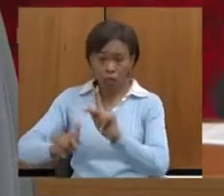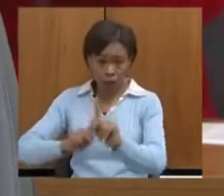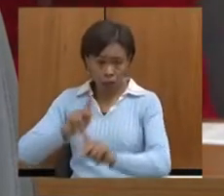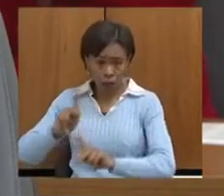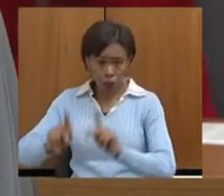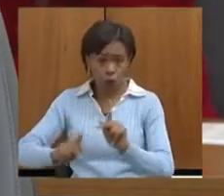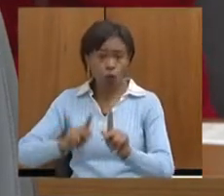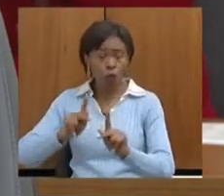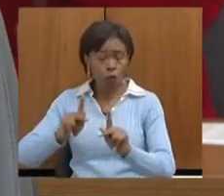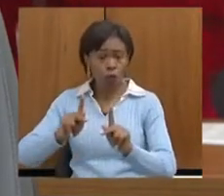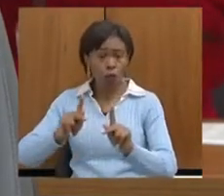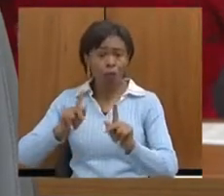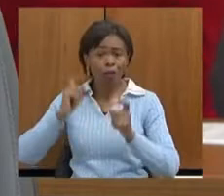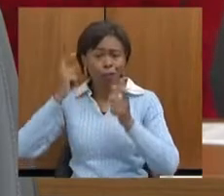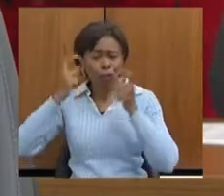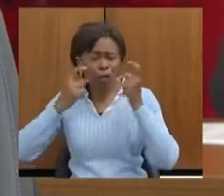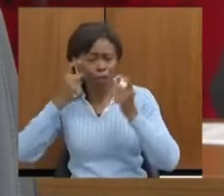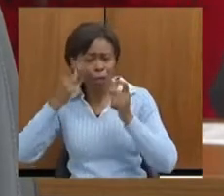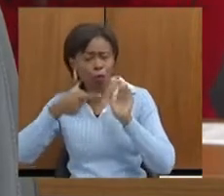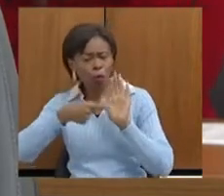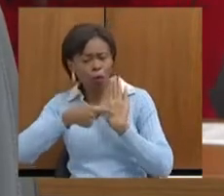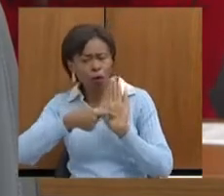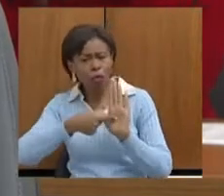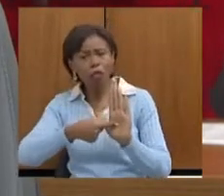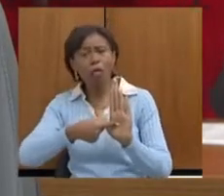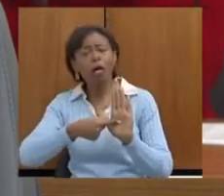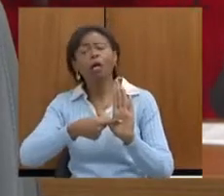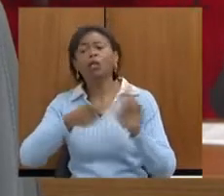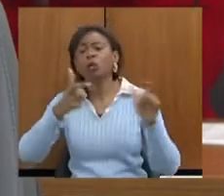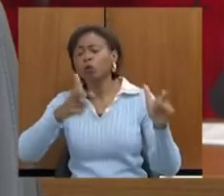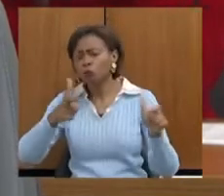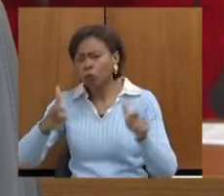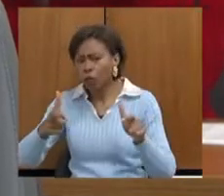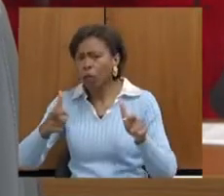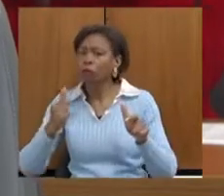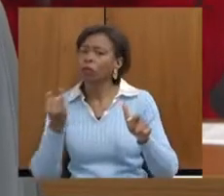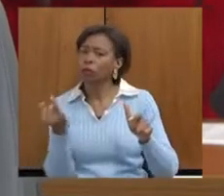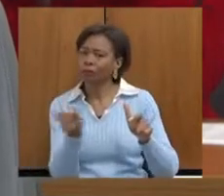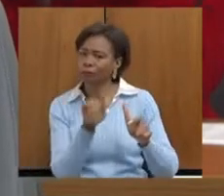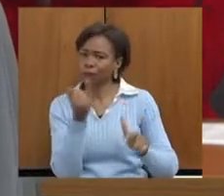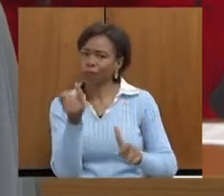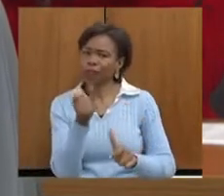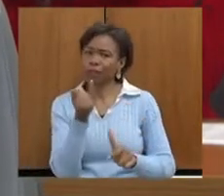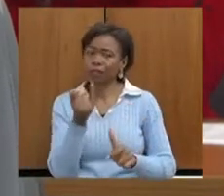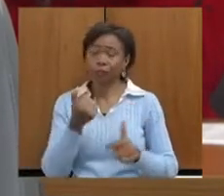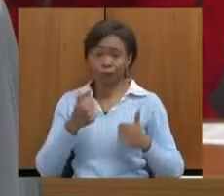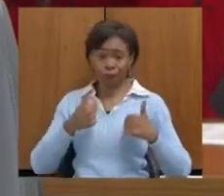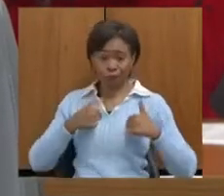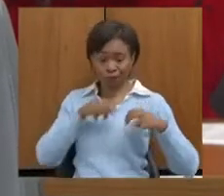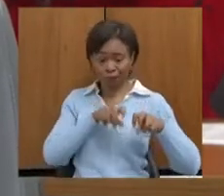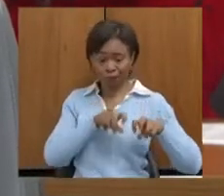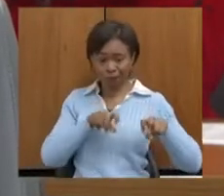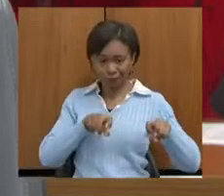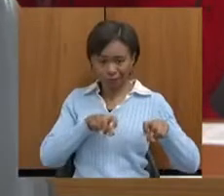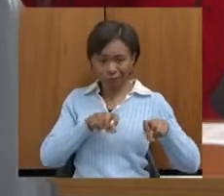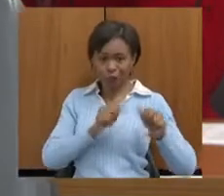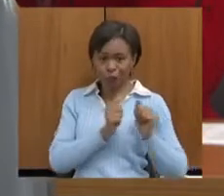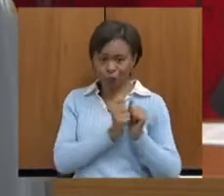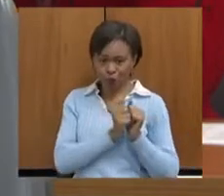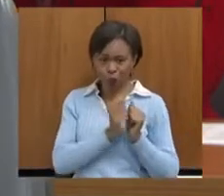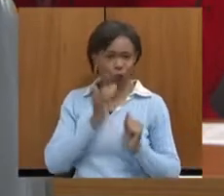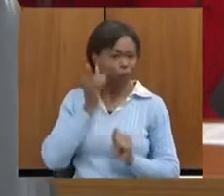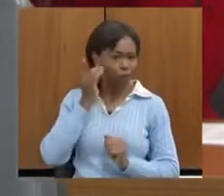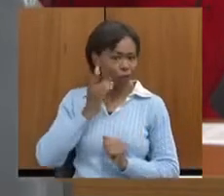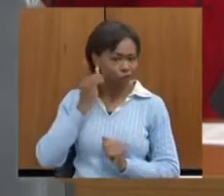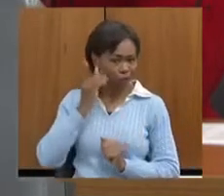sobre isso é um espaço incrível E como eu tô na próxima mesa junto com deputado Rogério Correia vou